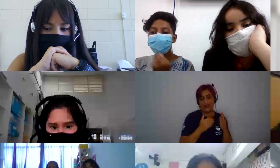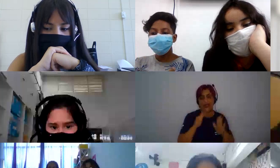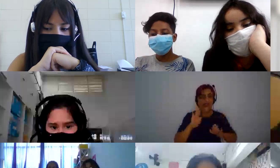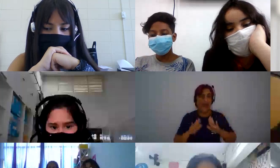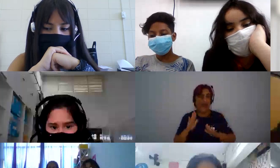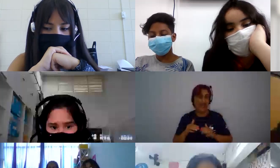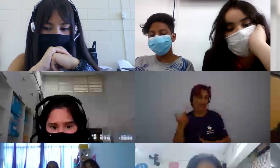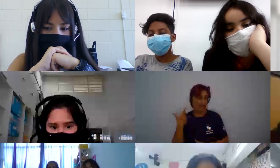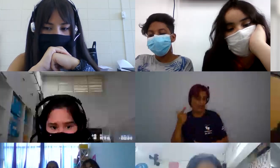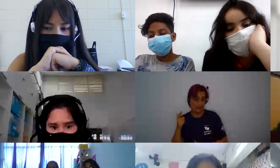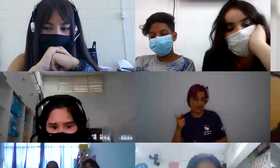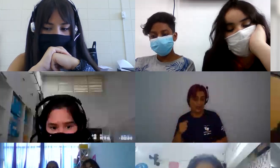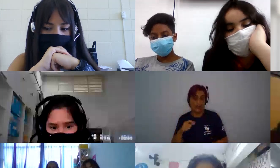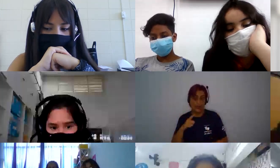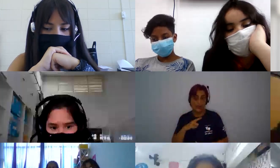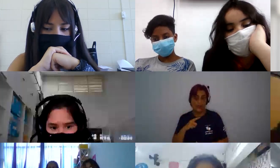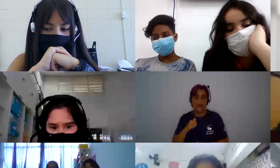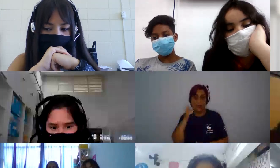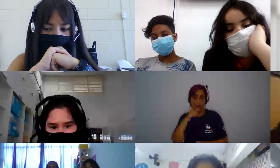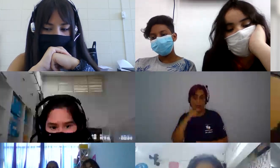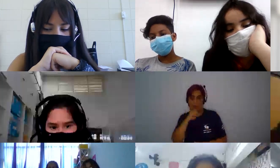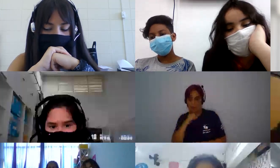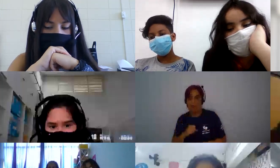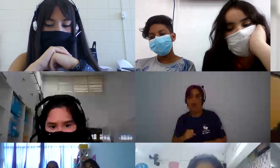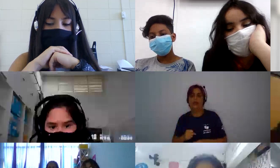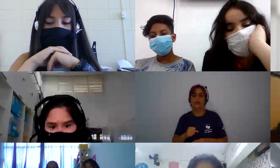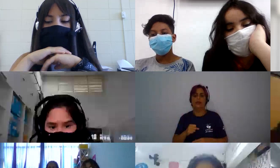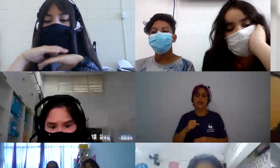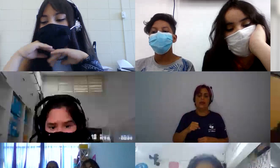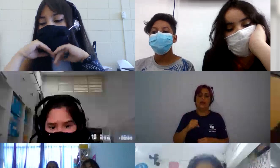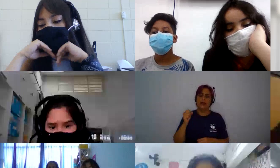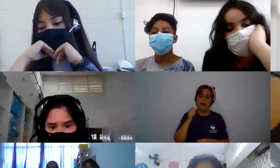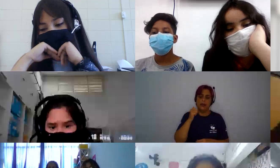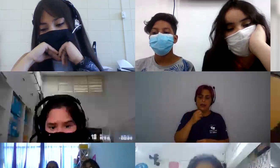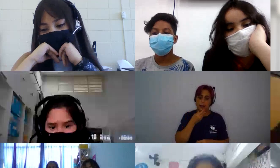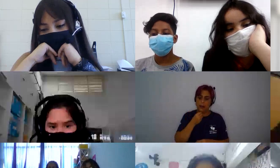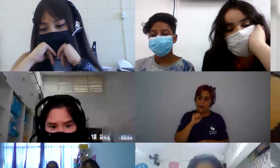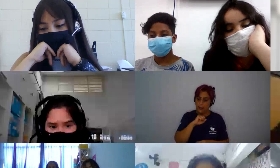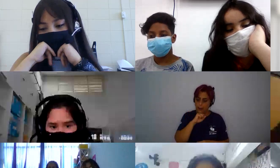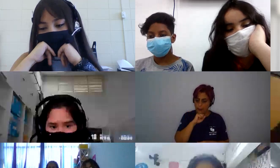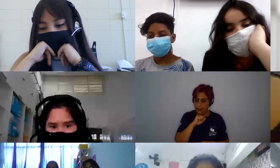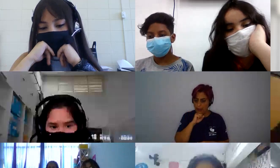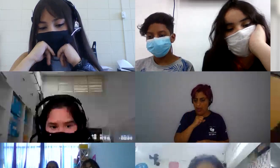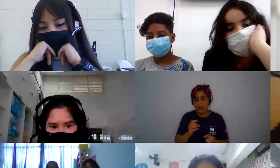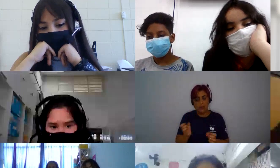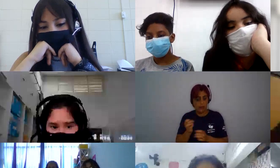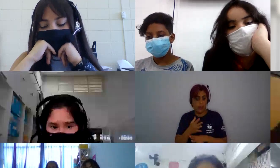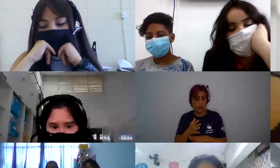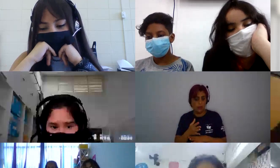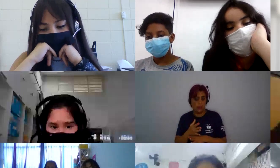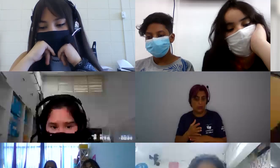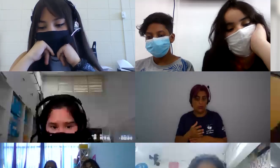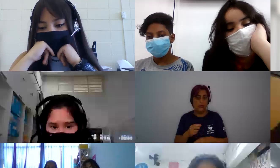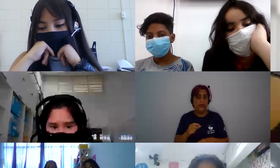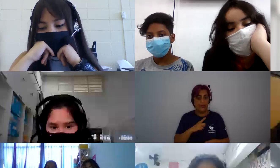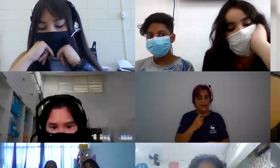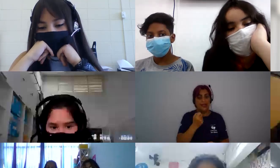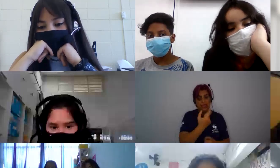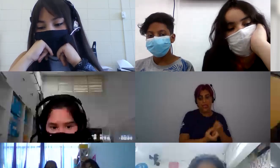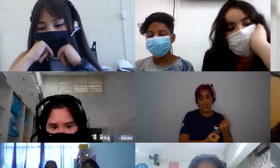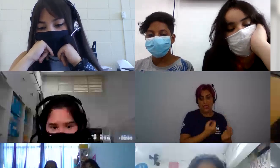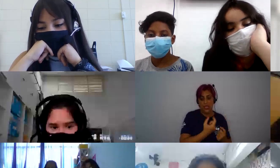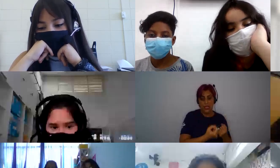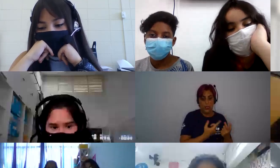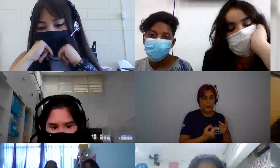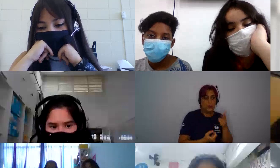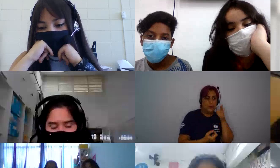Júlia. Tem mãe e pai preparado para ouvir isso. E tem mãe e pai que cai duro quando ouve isso, não é verdade? Tem pai e mãe que